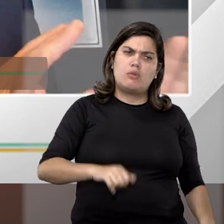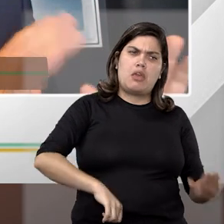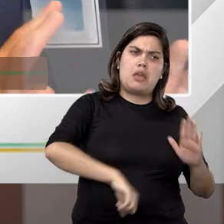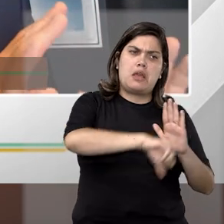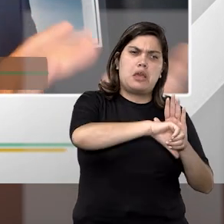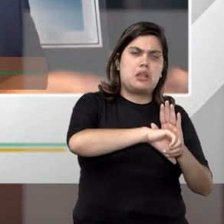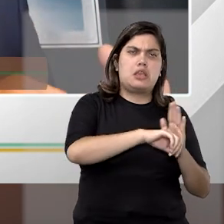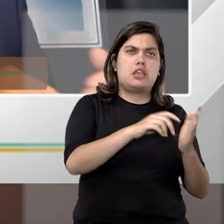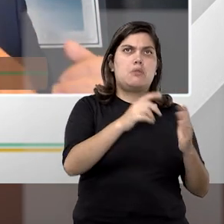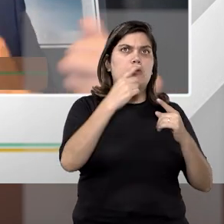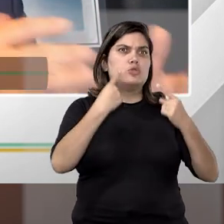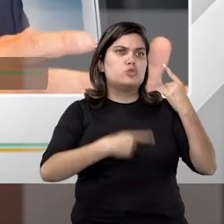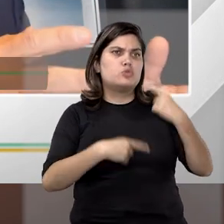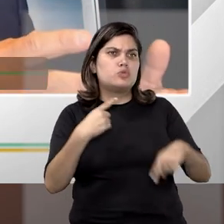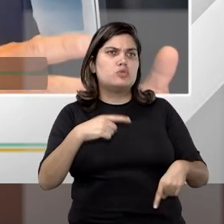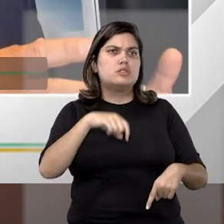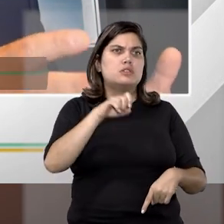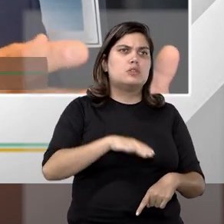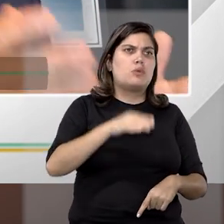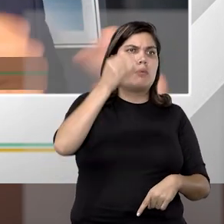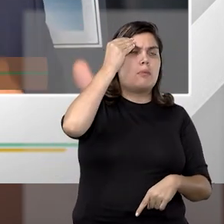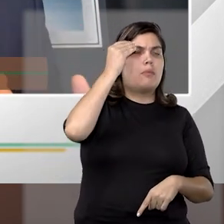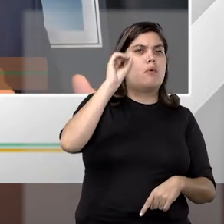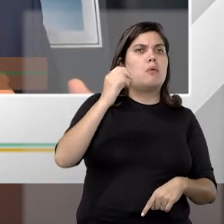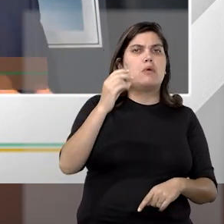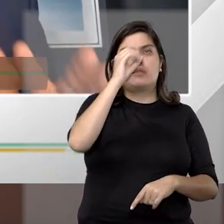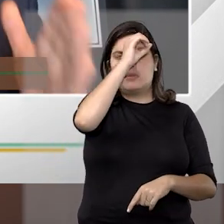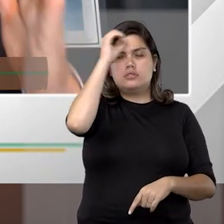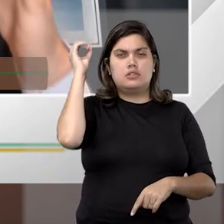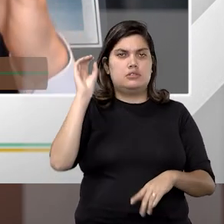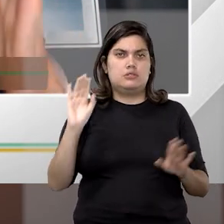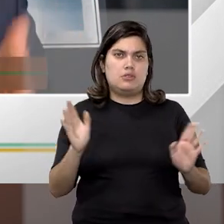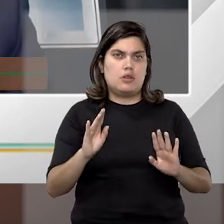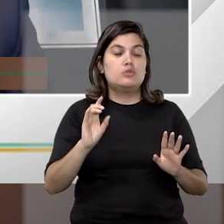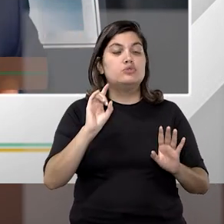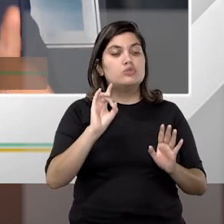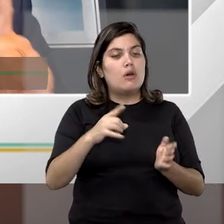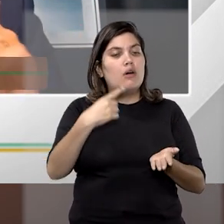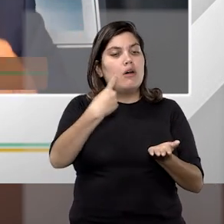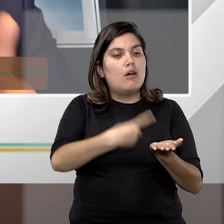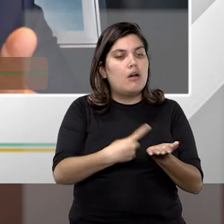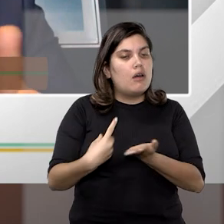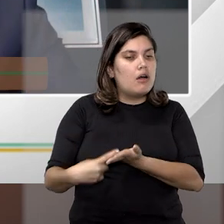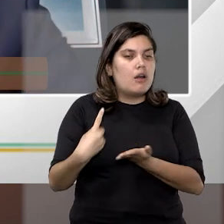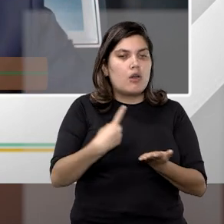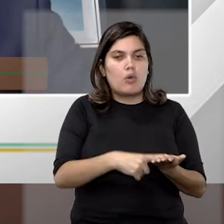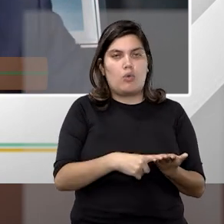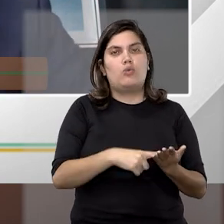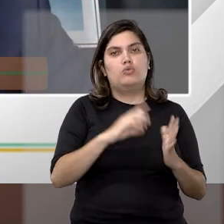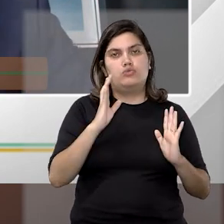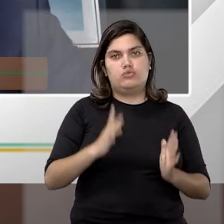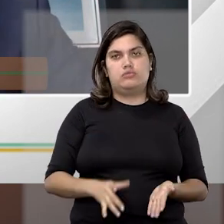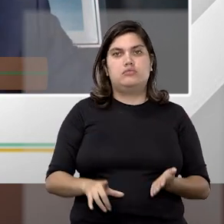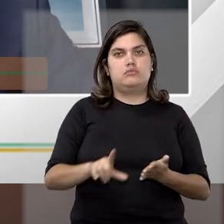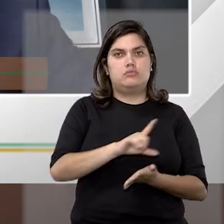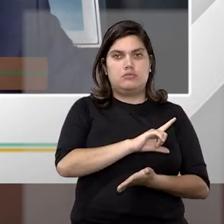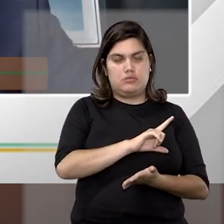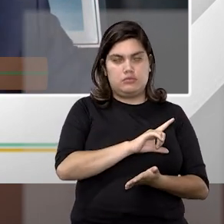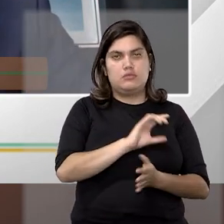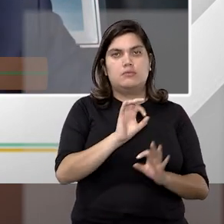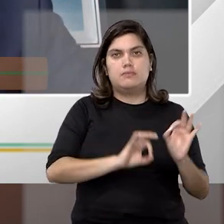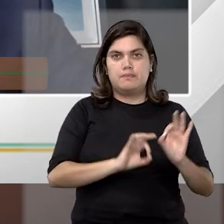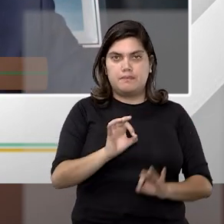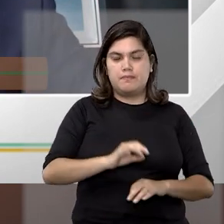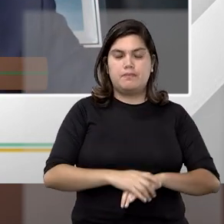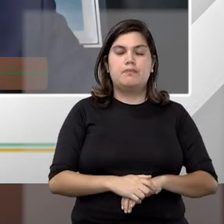se discute mais a respeito do crime se foi culpado ou inocente só se discute a respeito do acordo formulado entre as